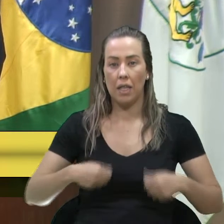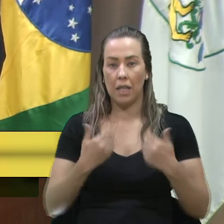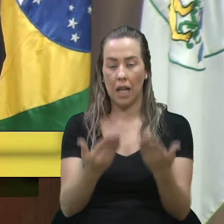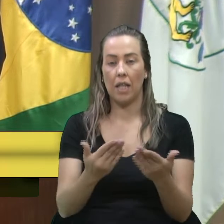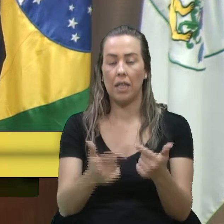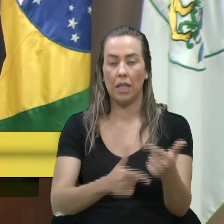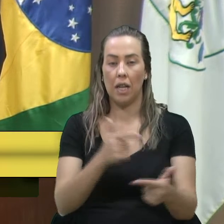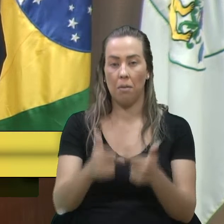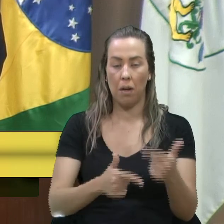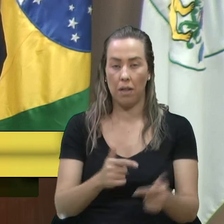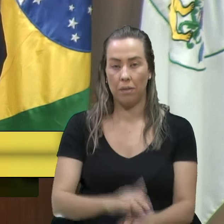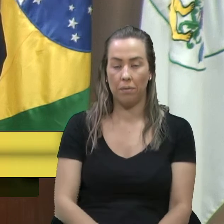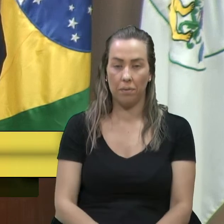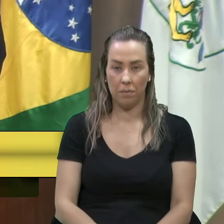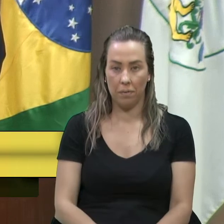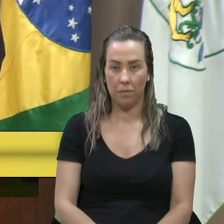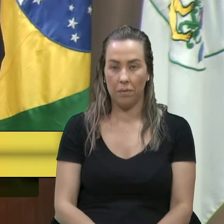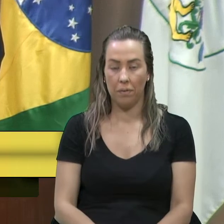serviços.